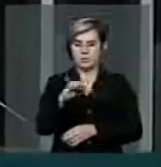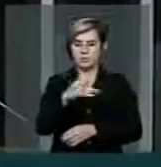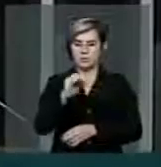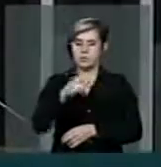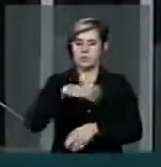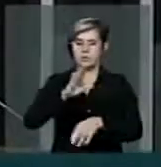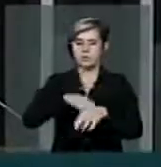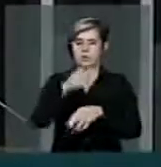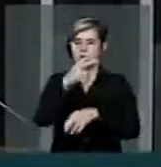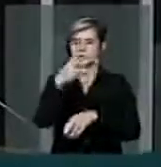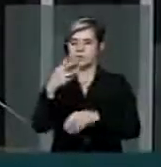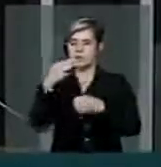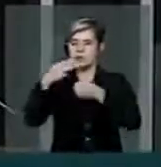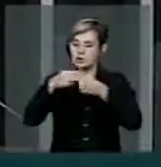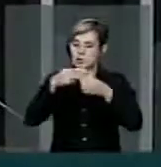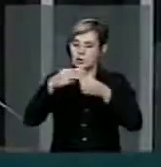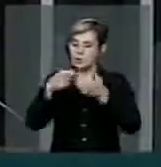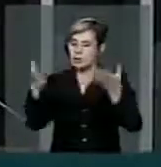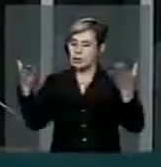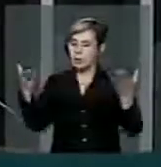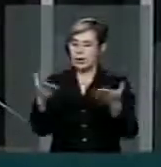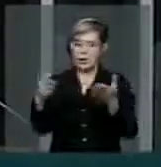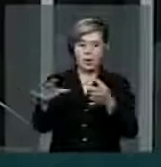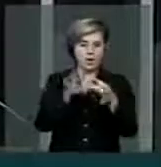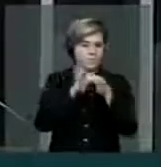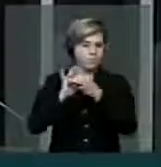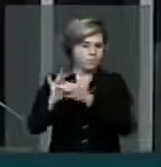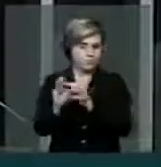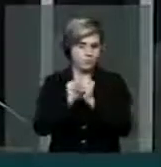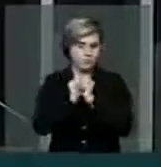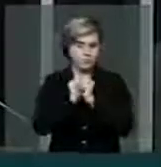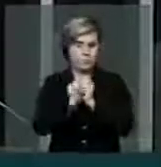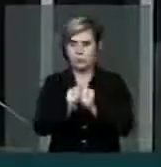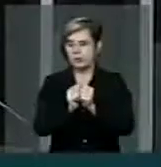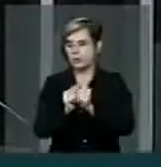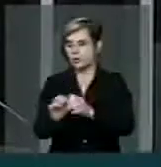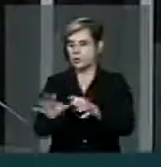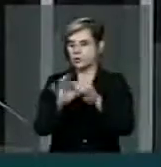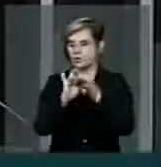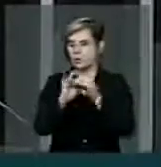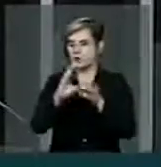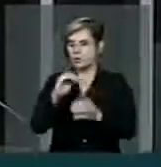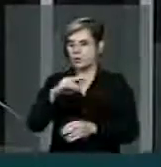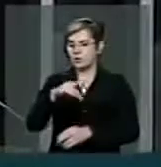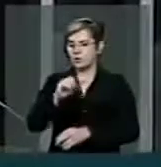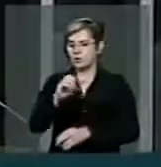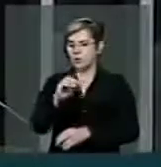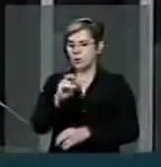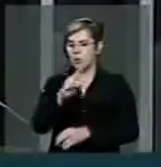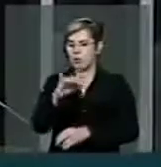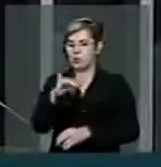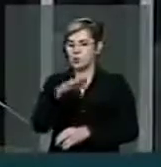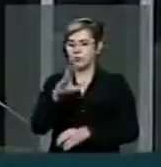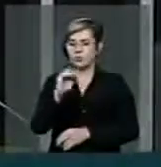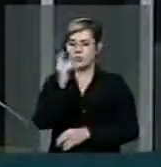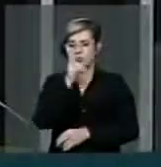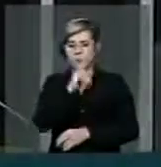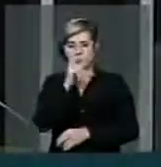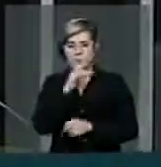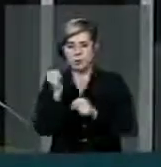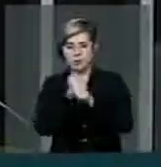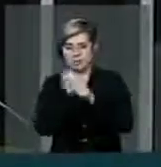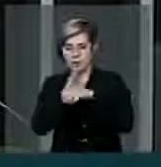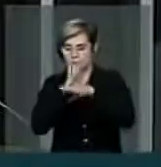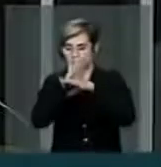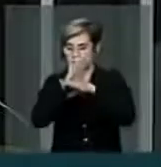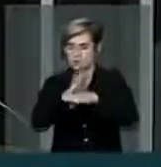23 municípios, que neste momento unem-se em consórcio com o único e exclusivo objetivo de